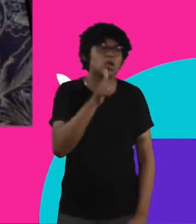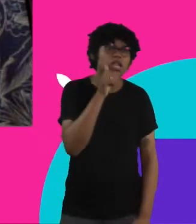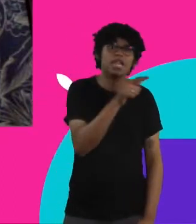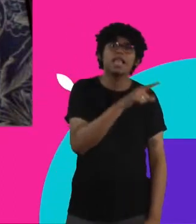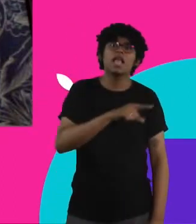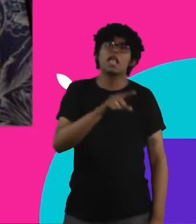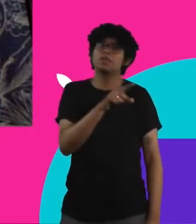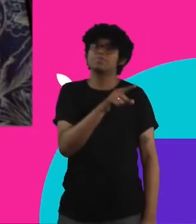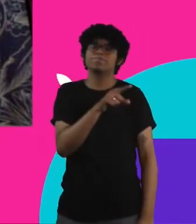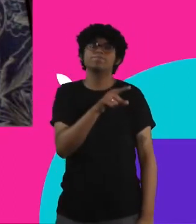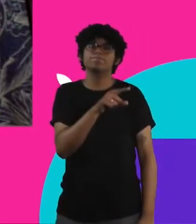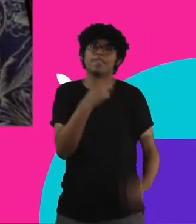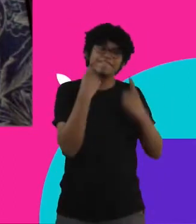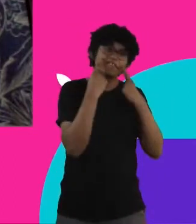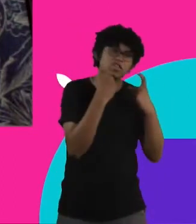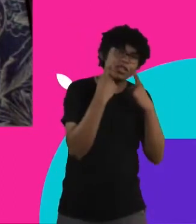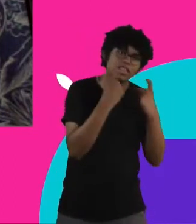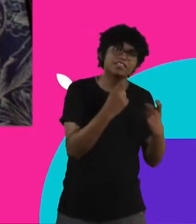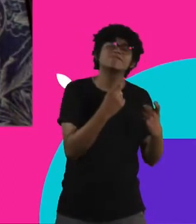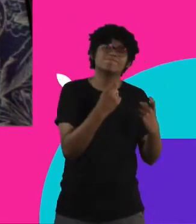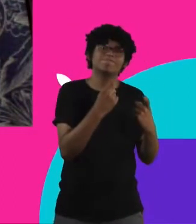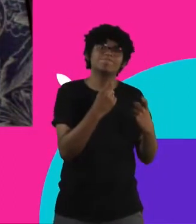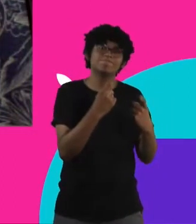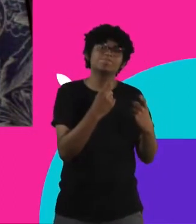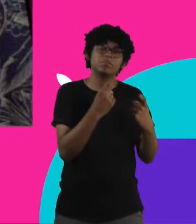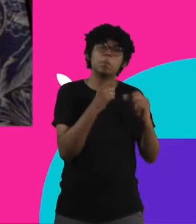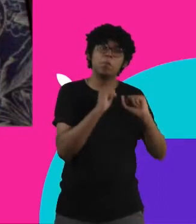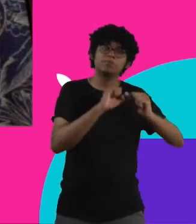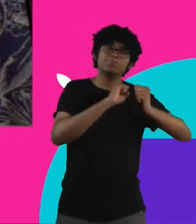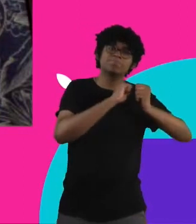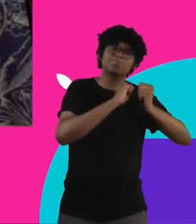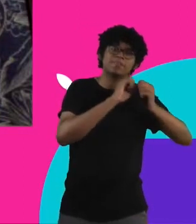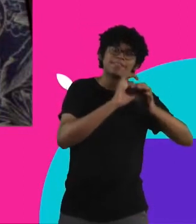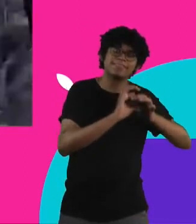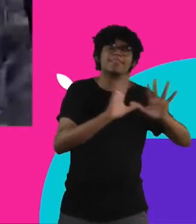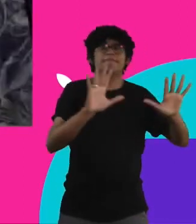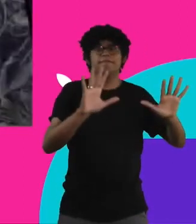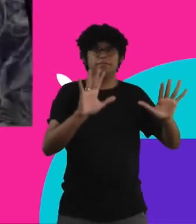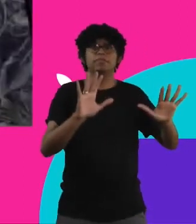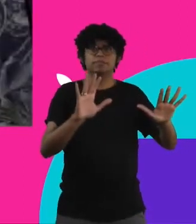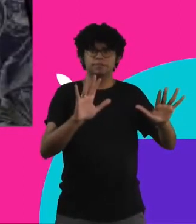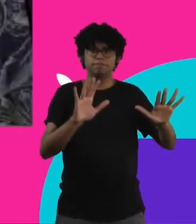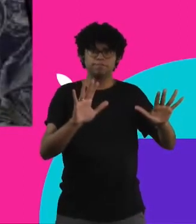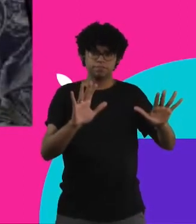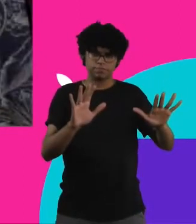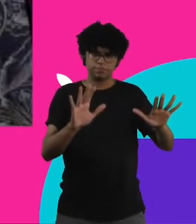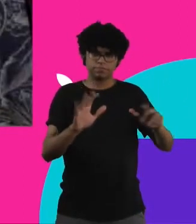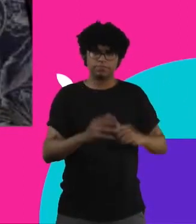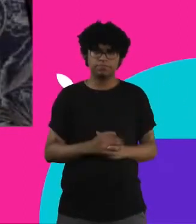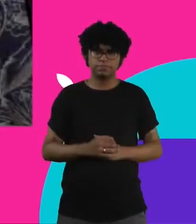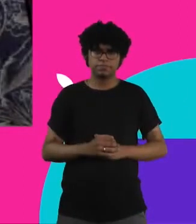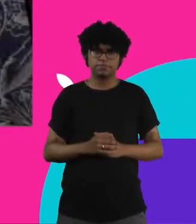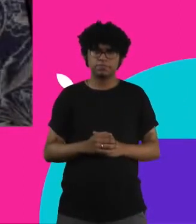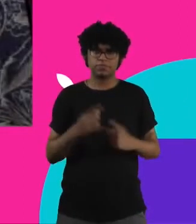em situação de violência possam se libertar, né? Porque muitas vezes elas são dependentes